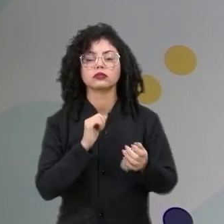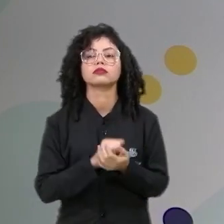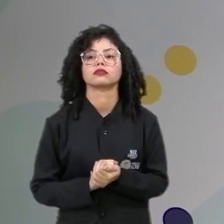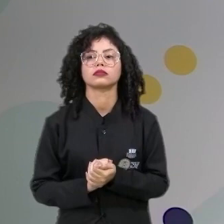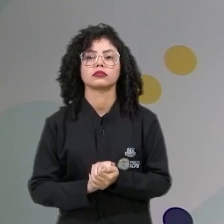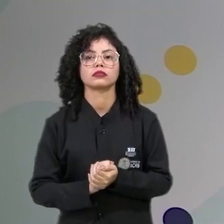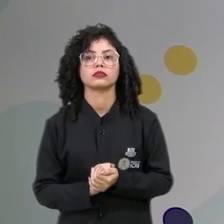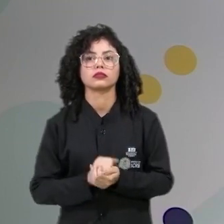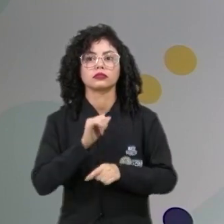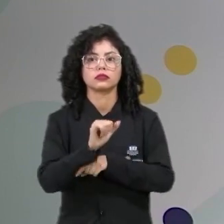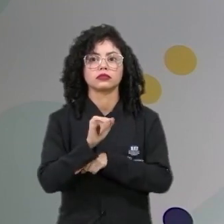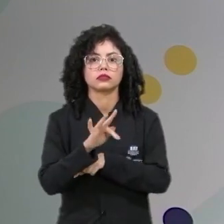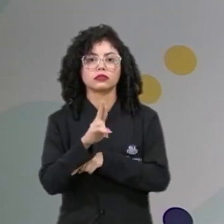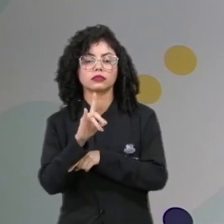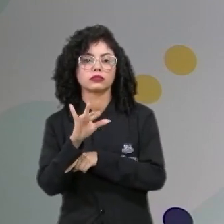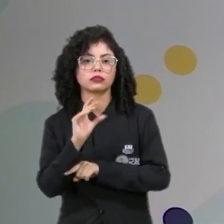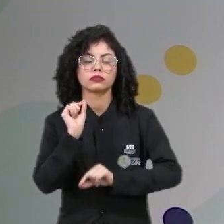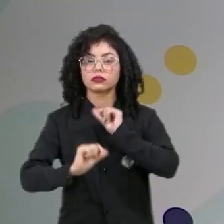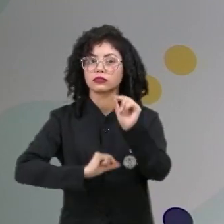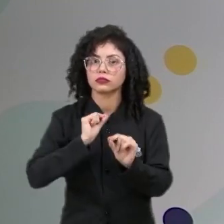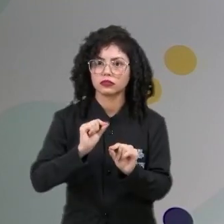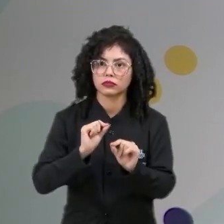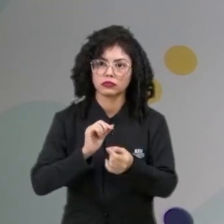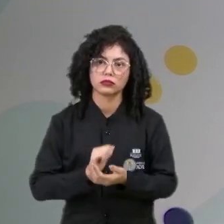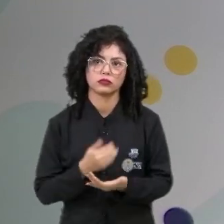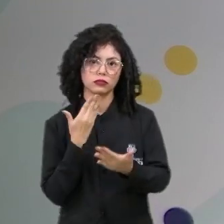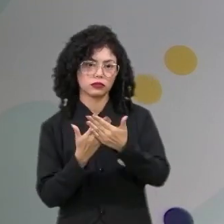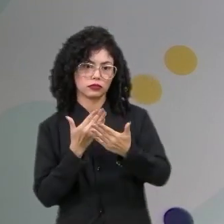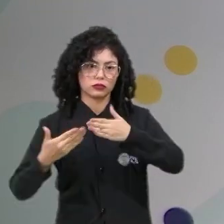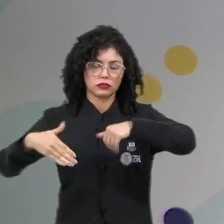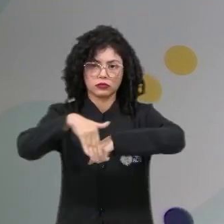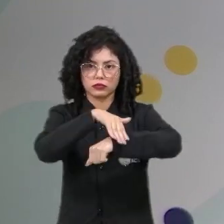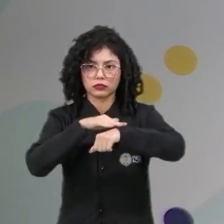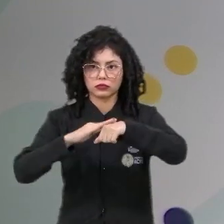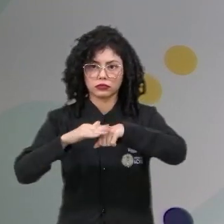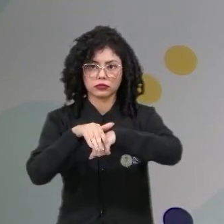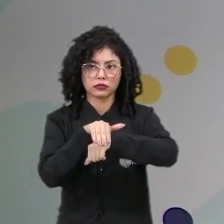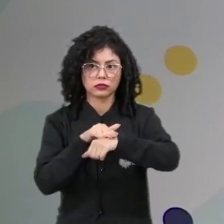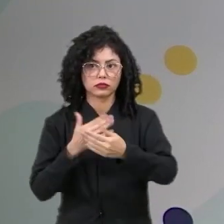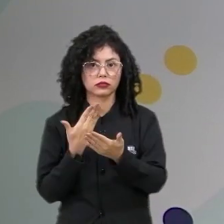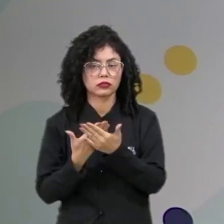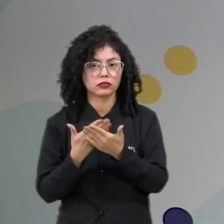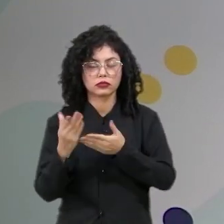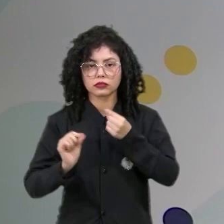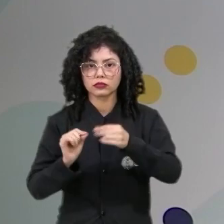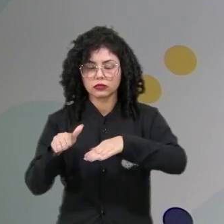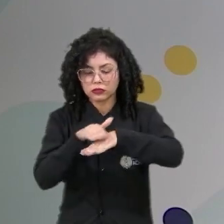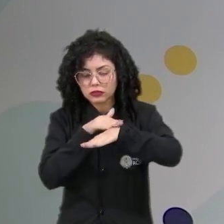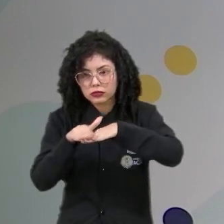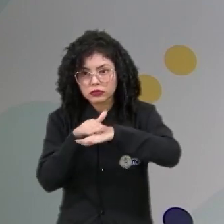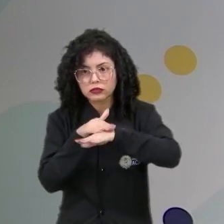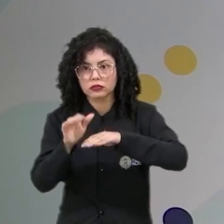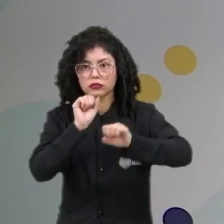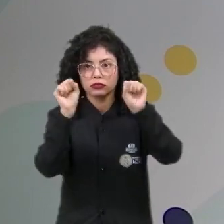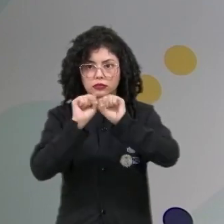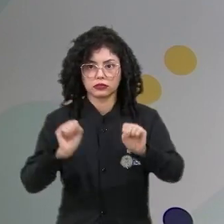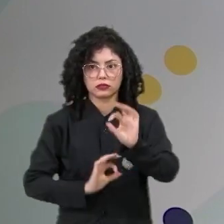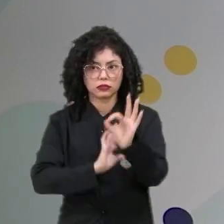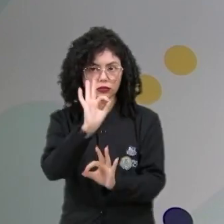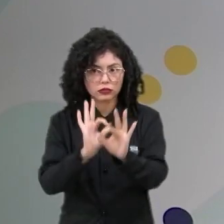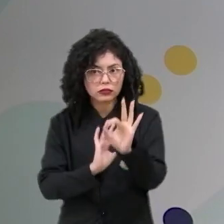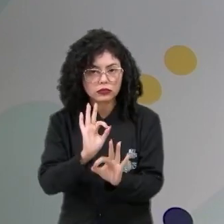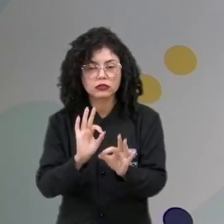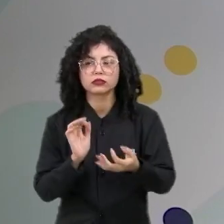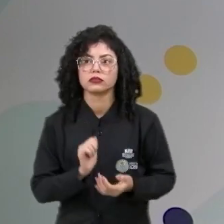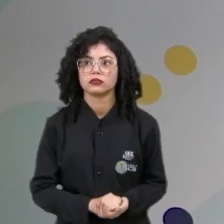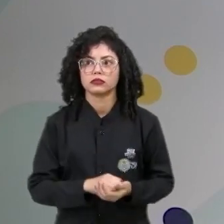a fisiologia, professor, o que é a fisiologia? Fisiologia é como aquele sistema funciona, como